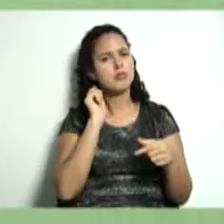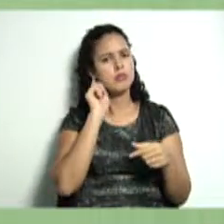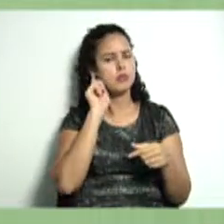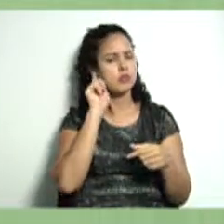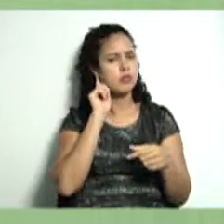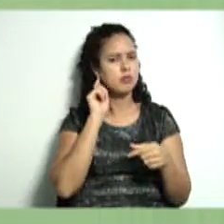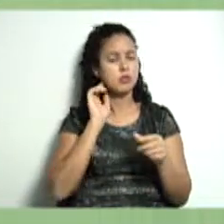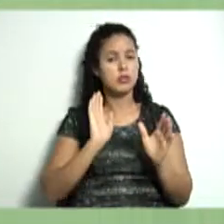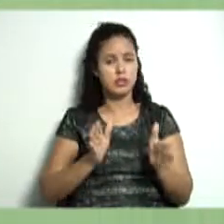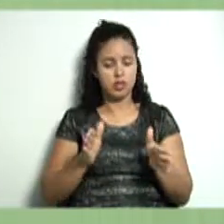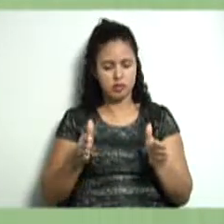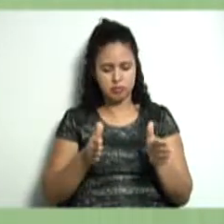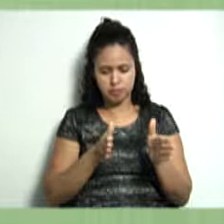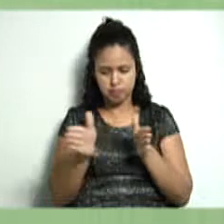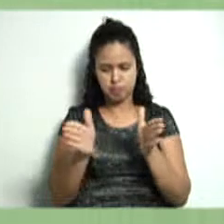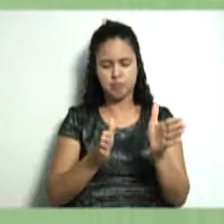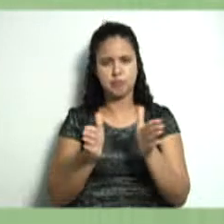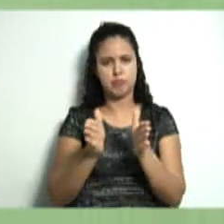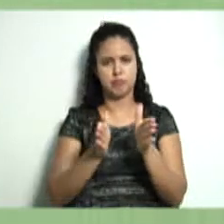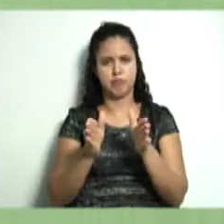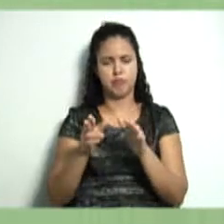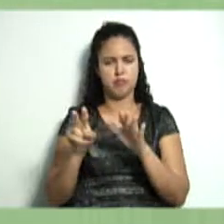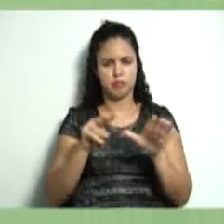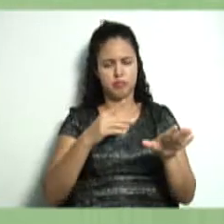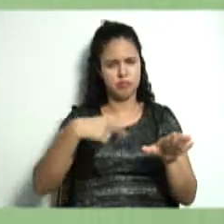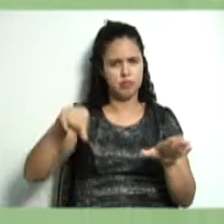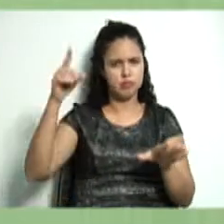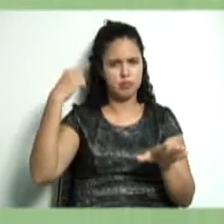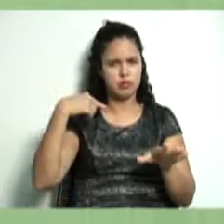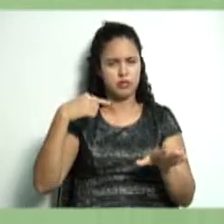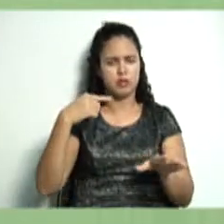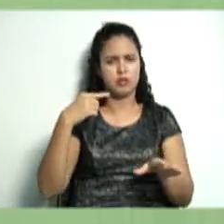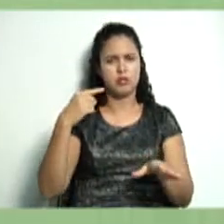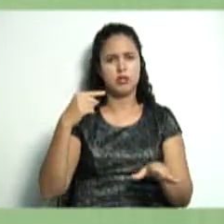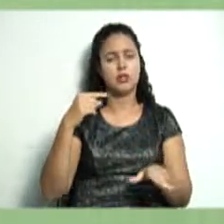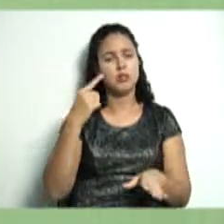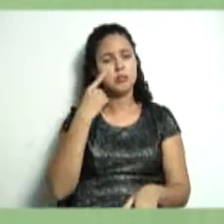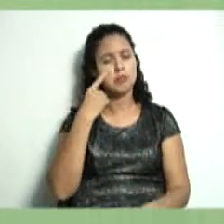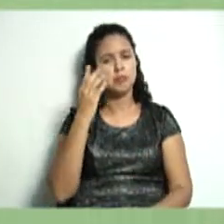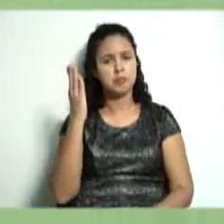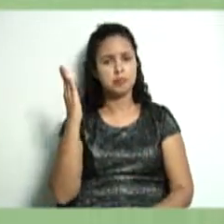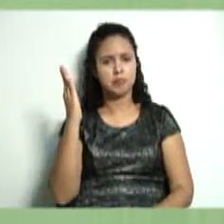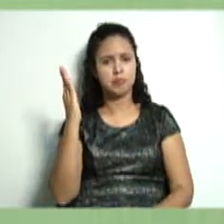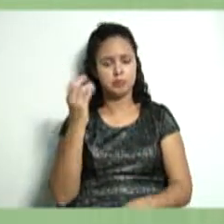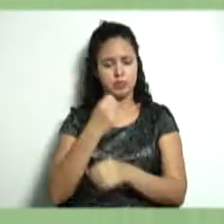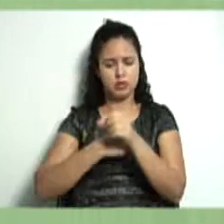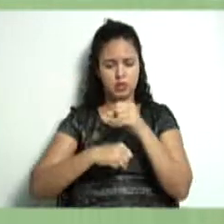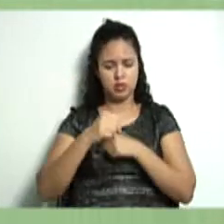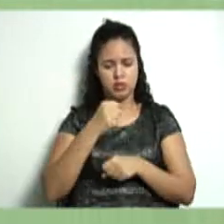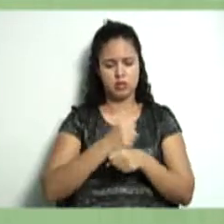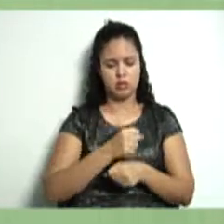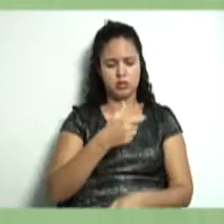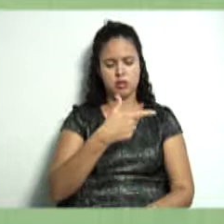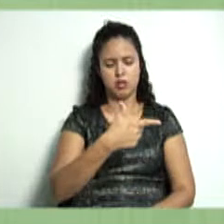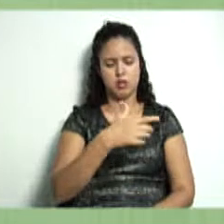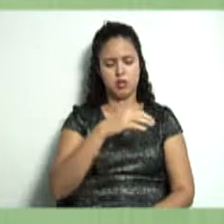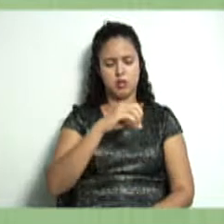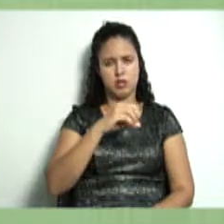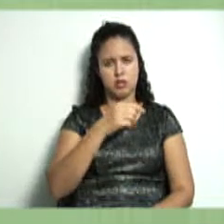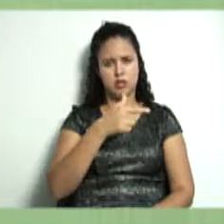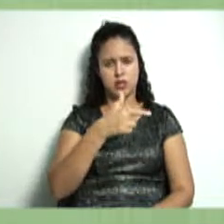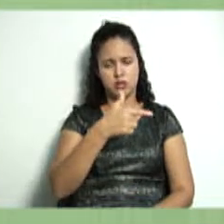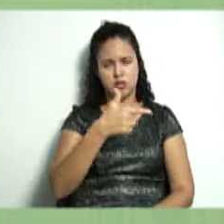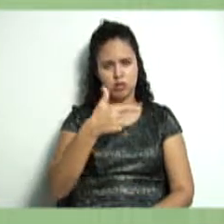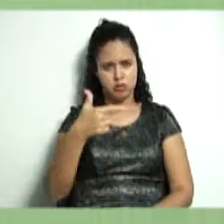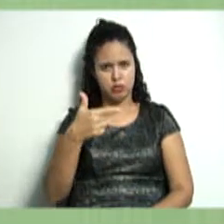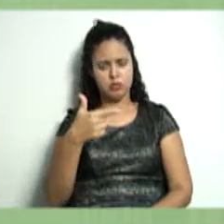a gente traz que no Brasil hoje, essa é uma fonte de 2012, claro, também eu posso afirmar uma